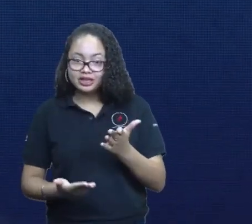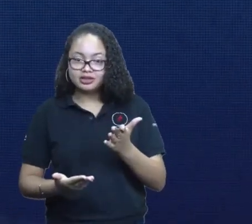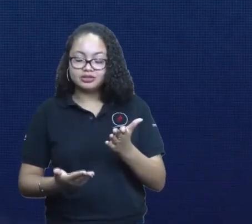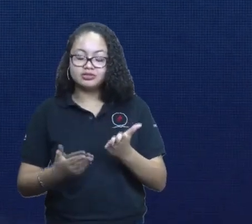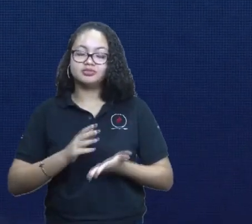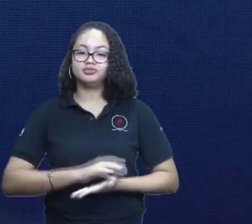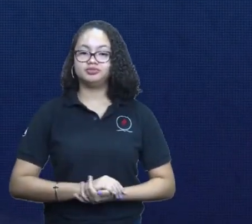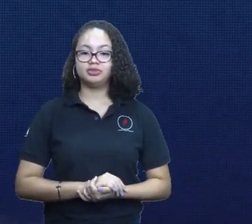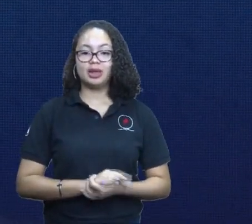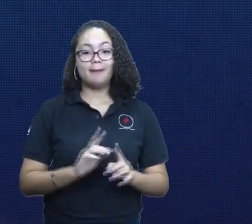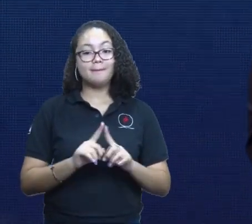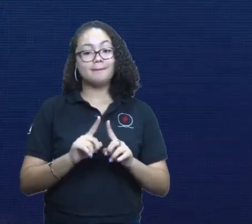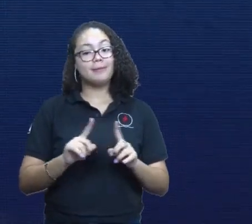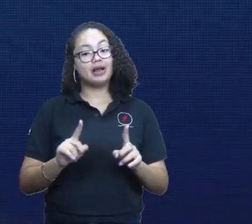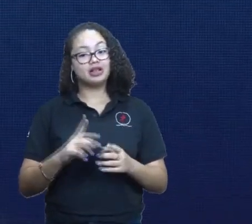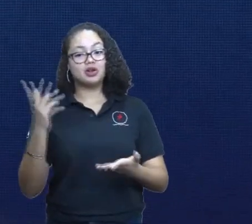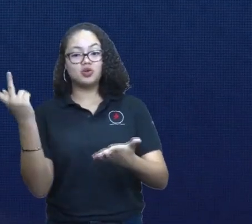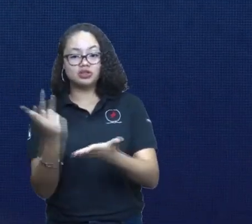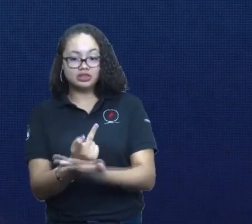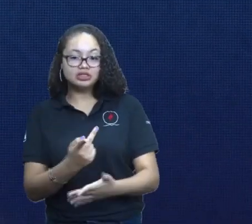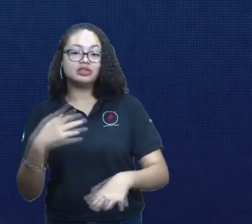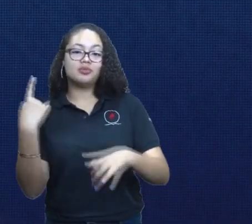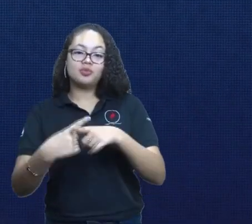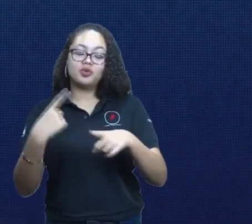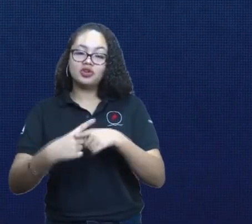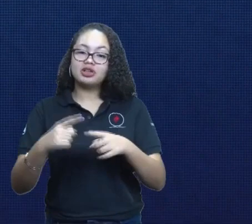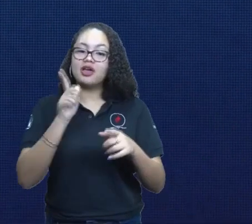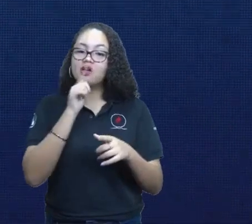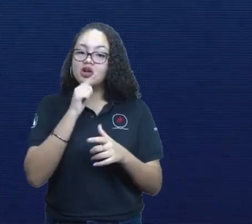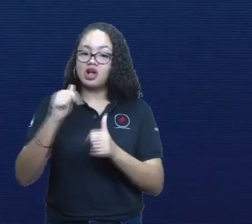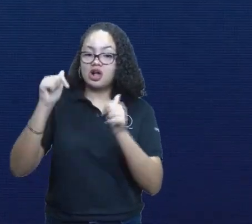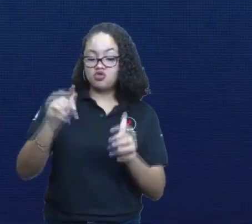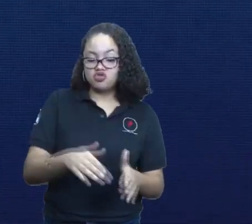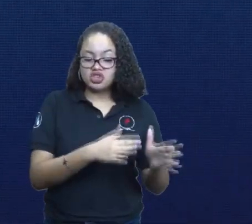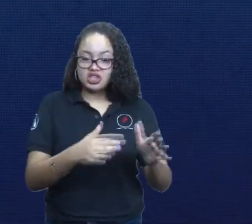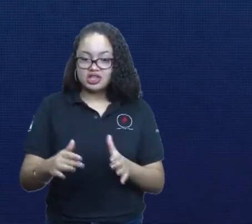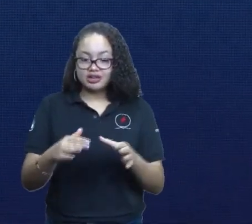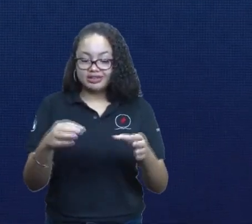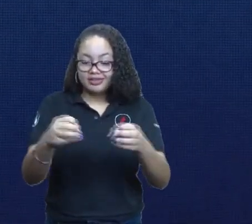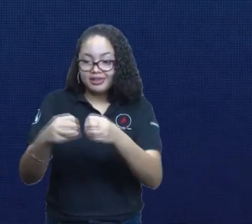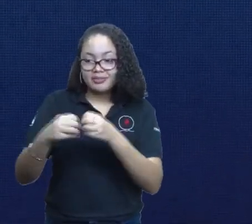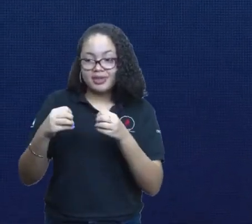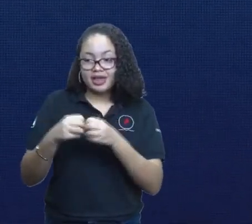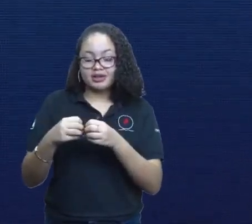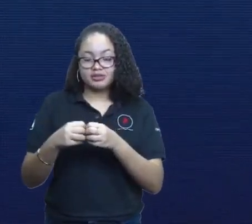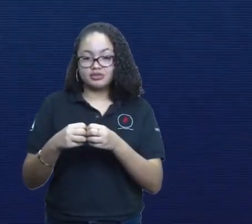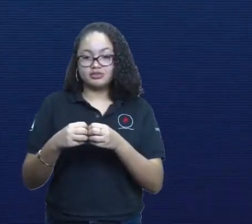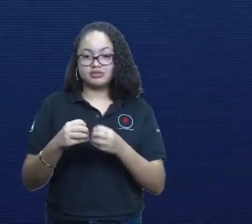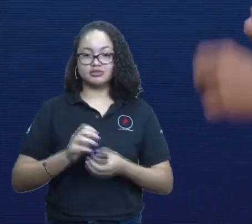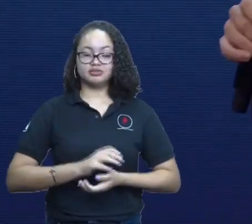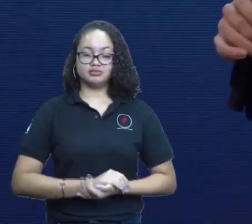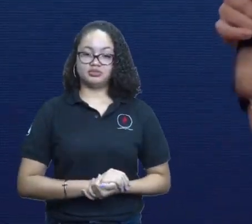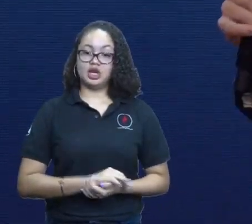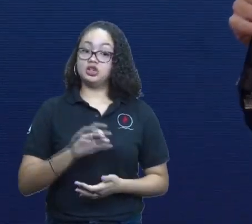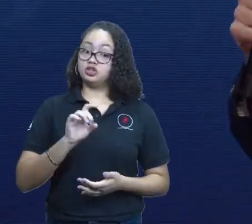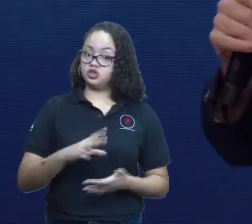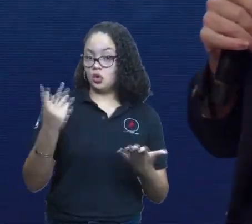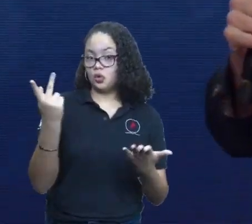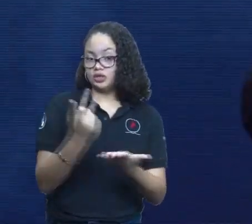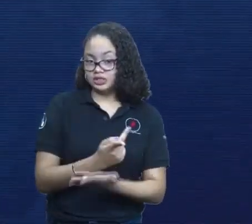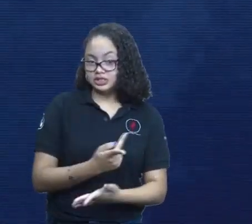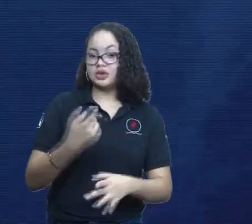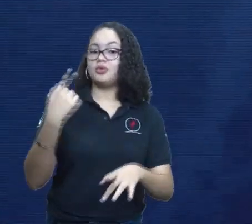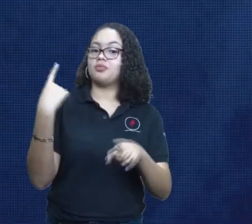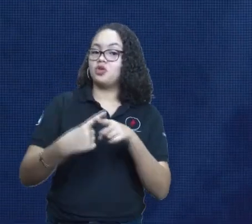foi só aconteceu o que aconteceu porque o rio estava perto vamos de novo só aconteceu